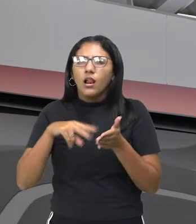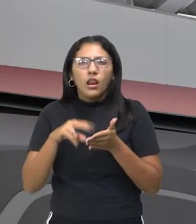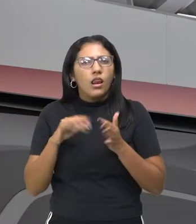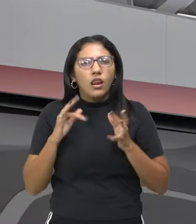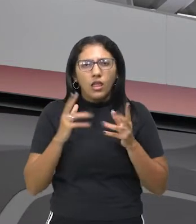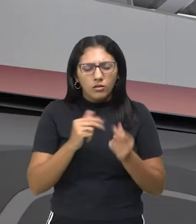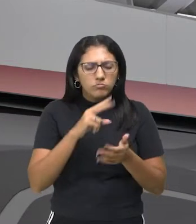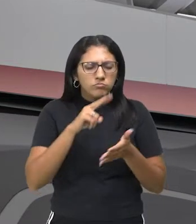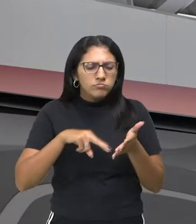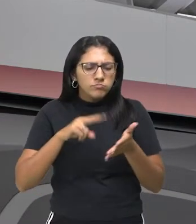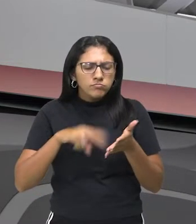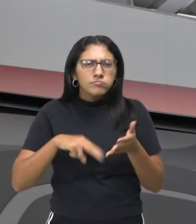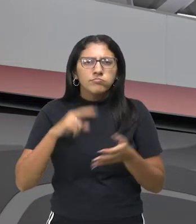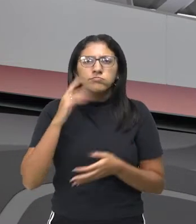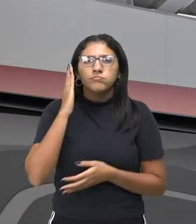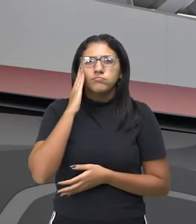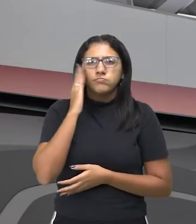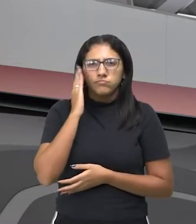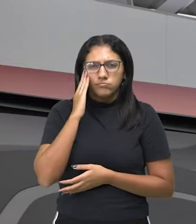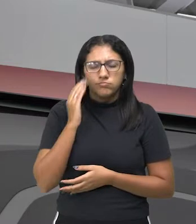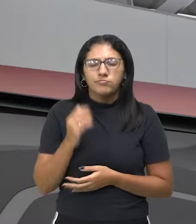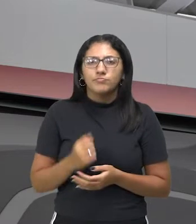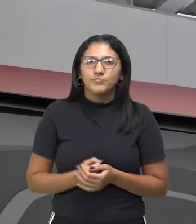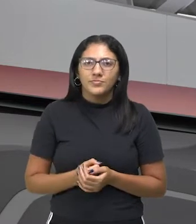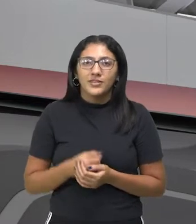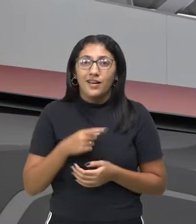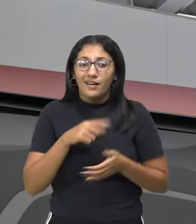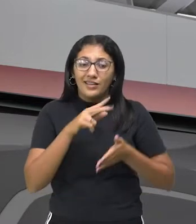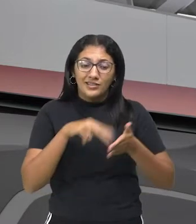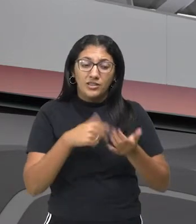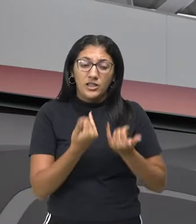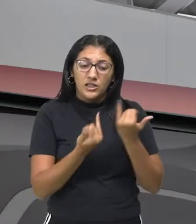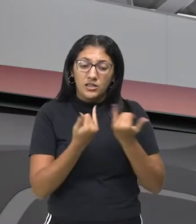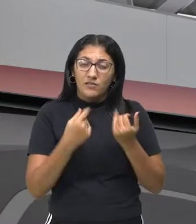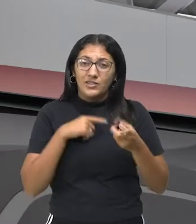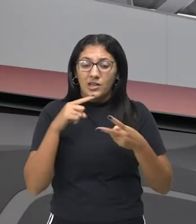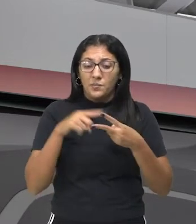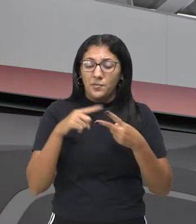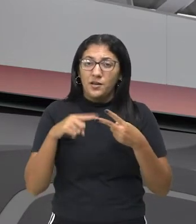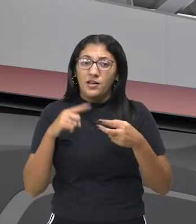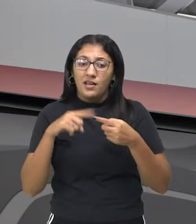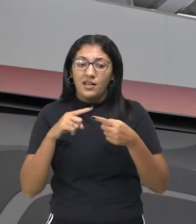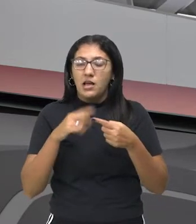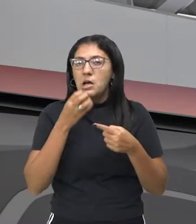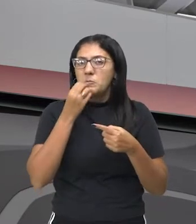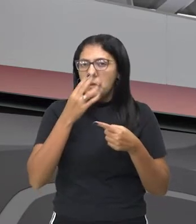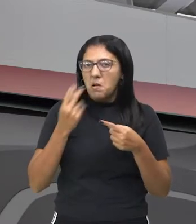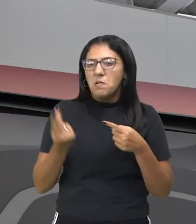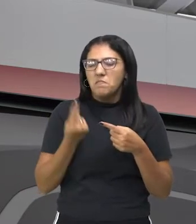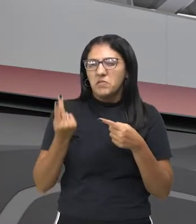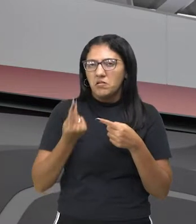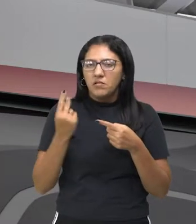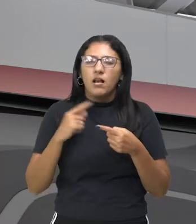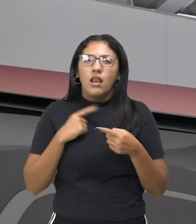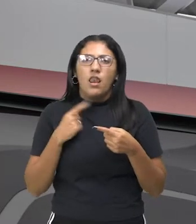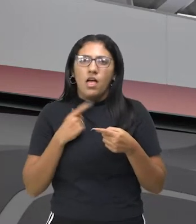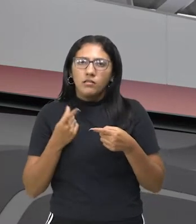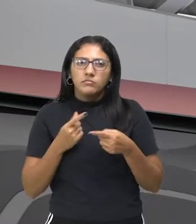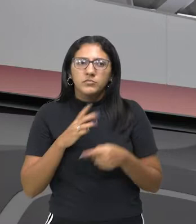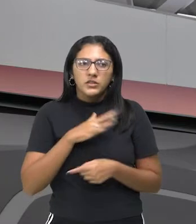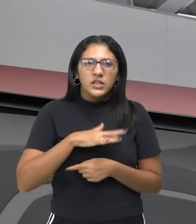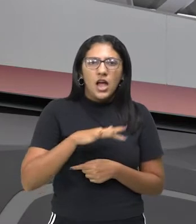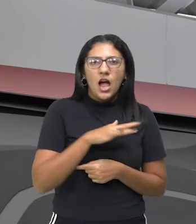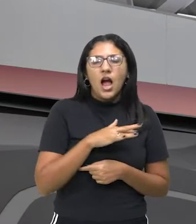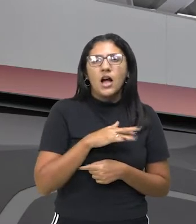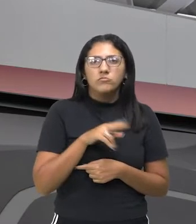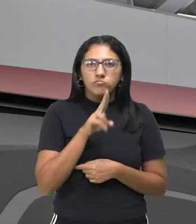completamente a notícia para vocês entenderem os dois lados, porque a notícia traz os dois pontos, tanto o lado vantajoso, porque vai atender o